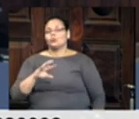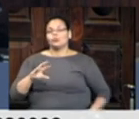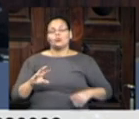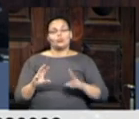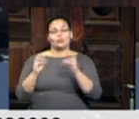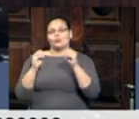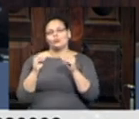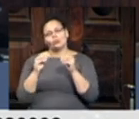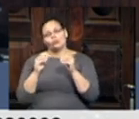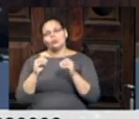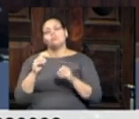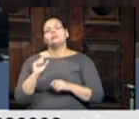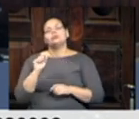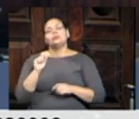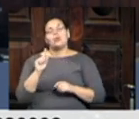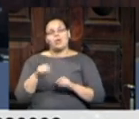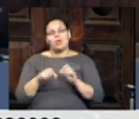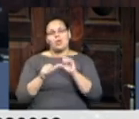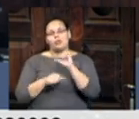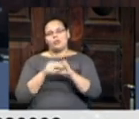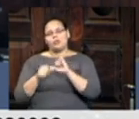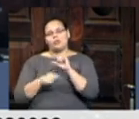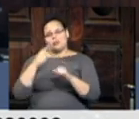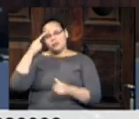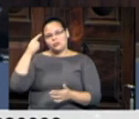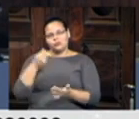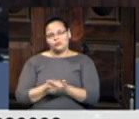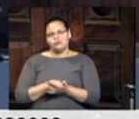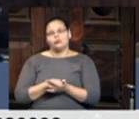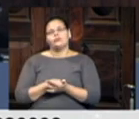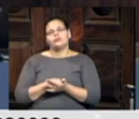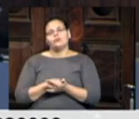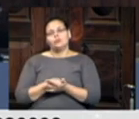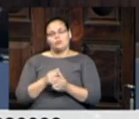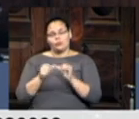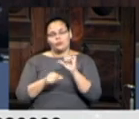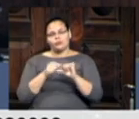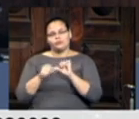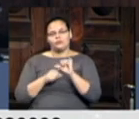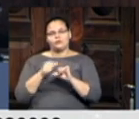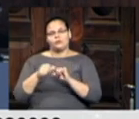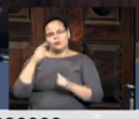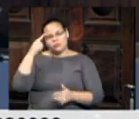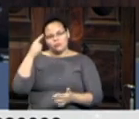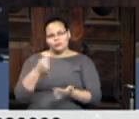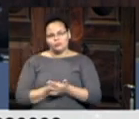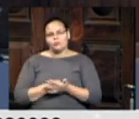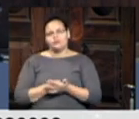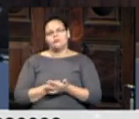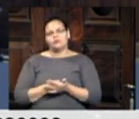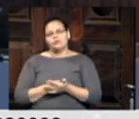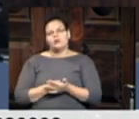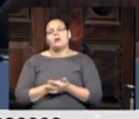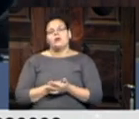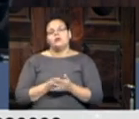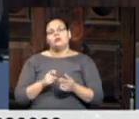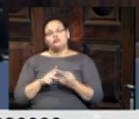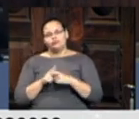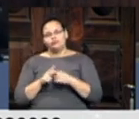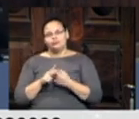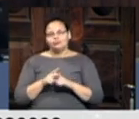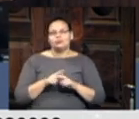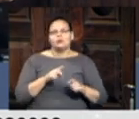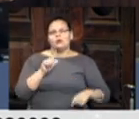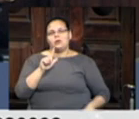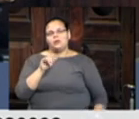Tudo para alterar decisões, modificar decisões, ajustar